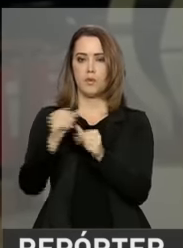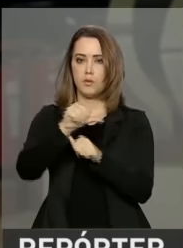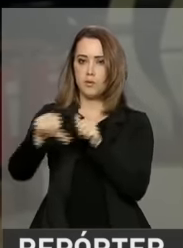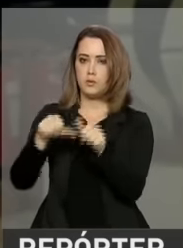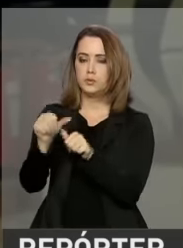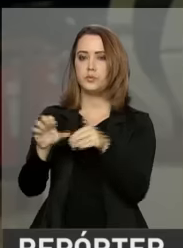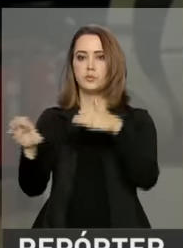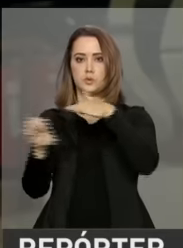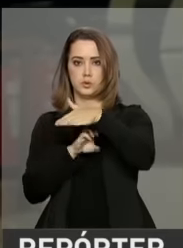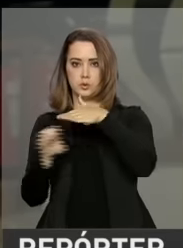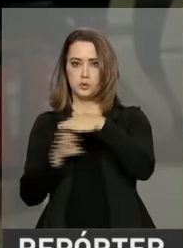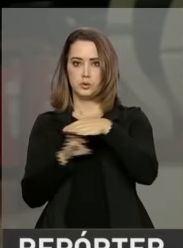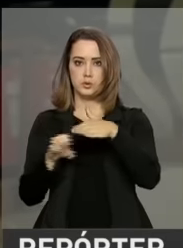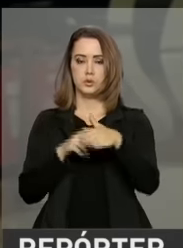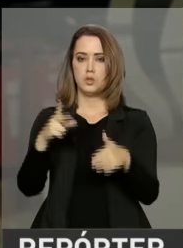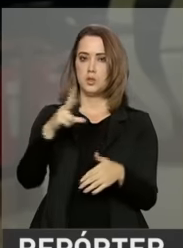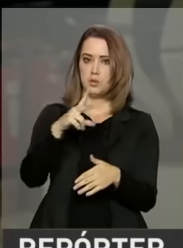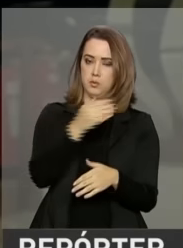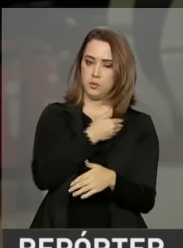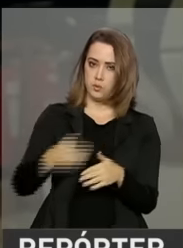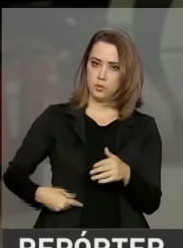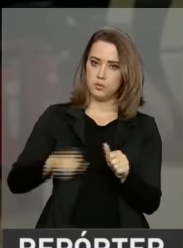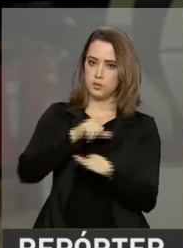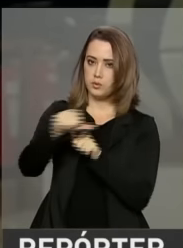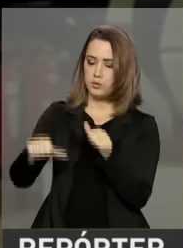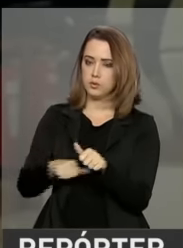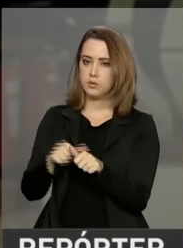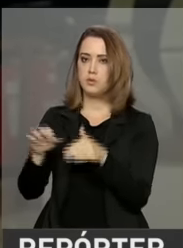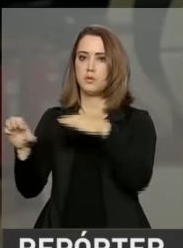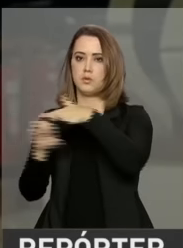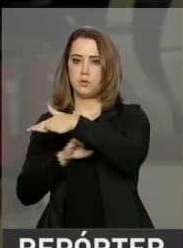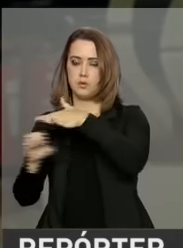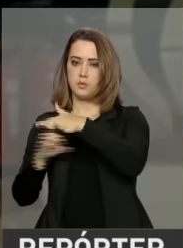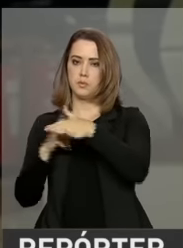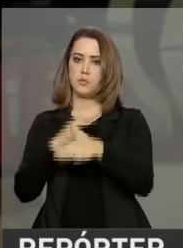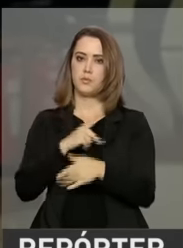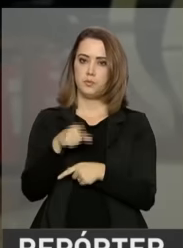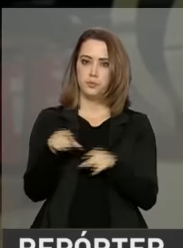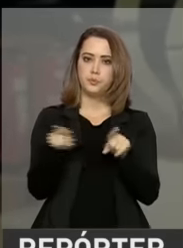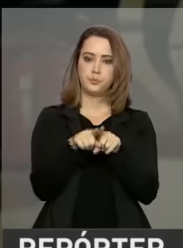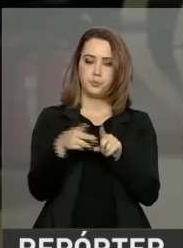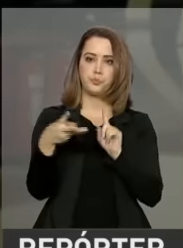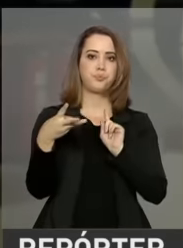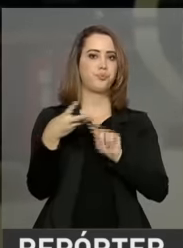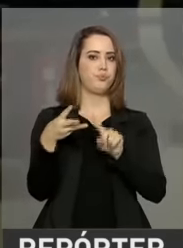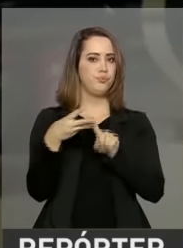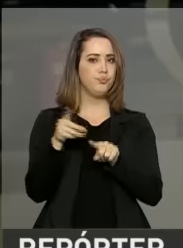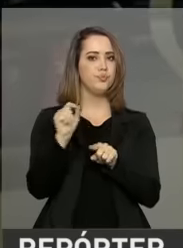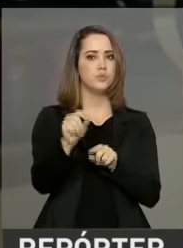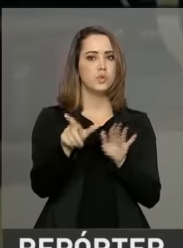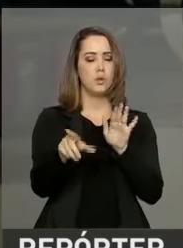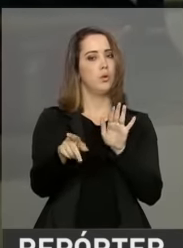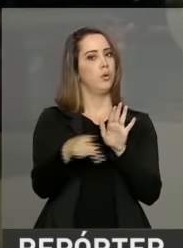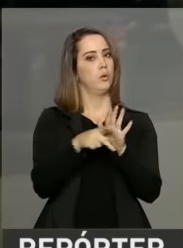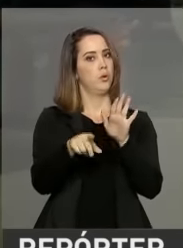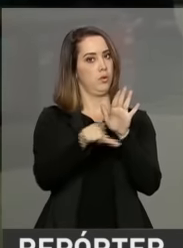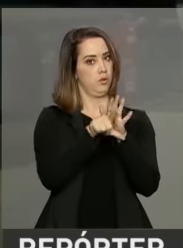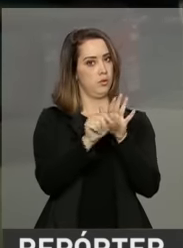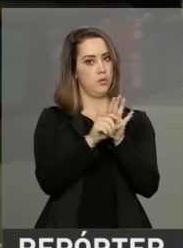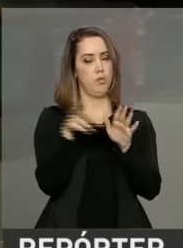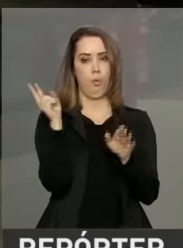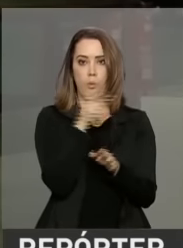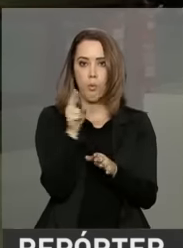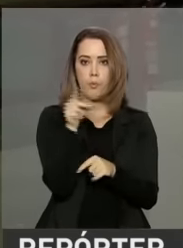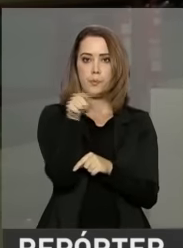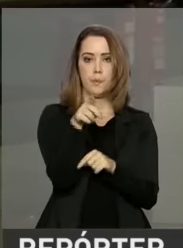público-privadas na área de infraestrutura e uma terceira questão é um projeto de lei com regime de urgência que está em elaboração pelo Ministério